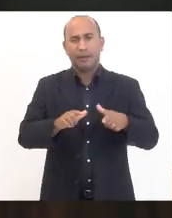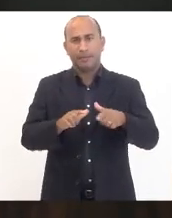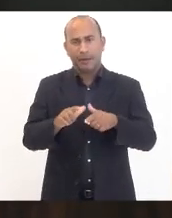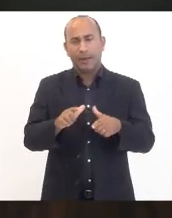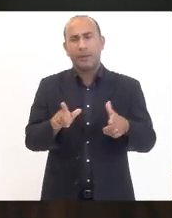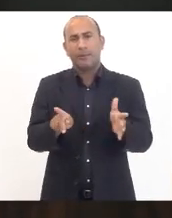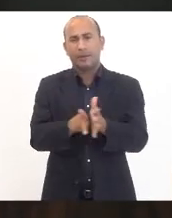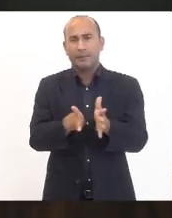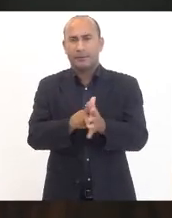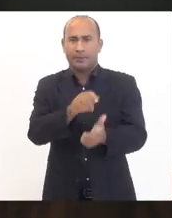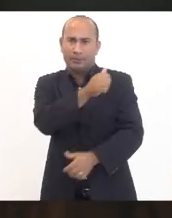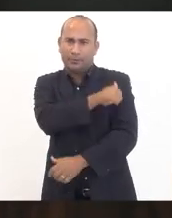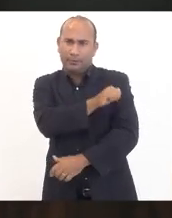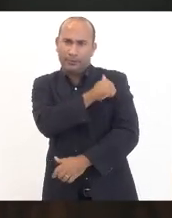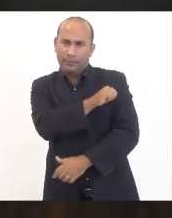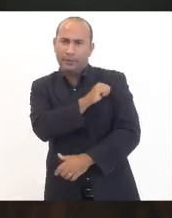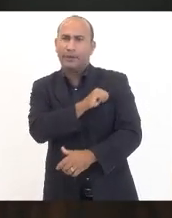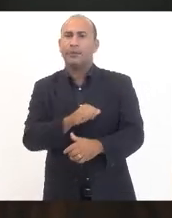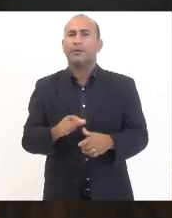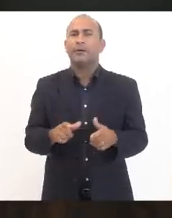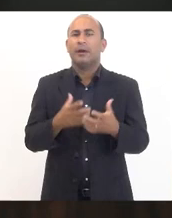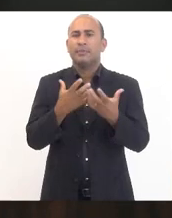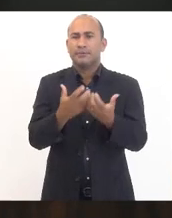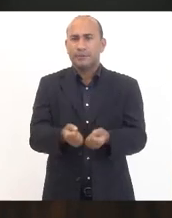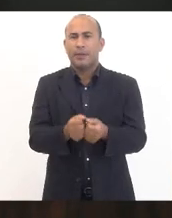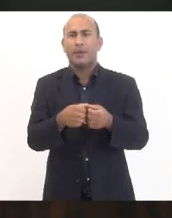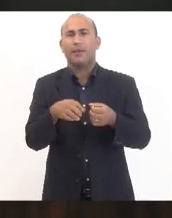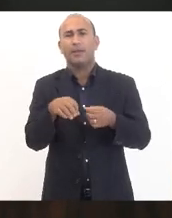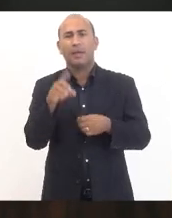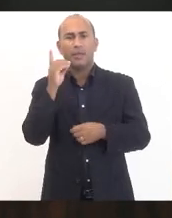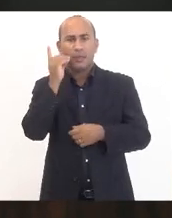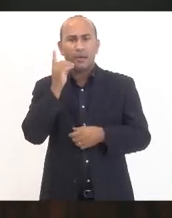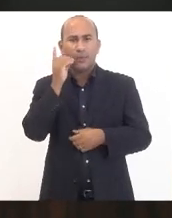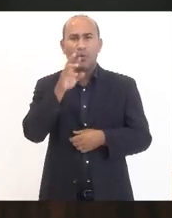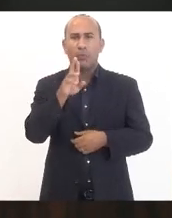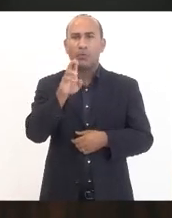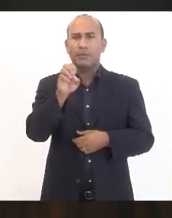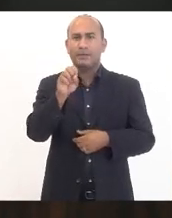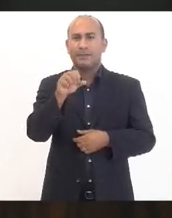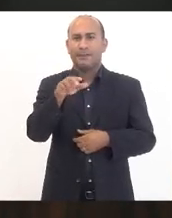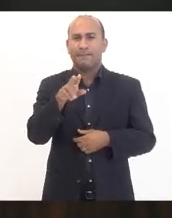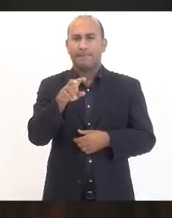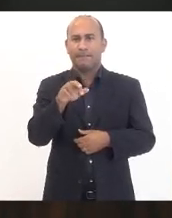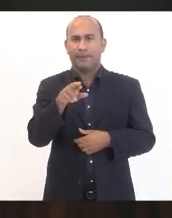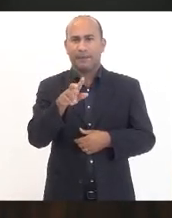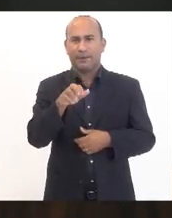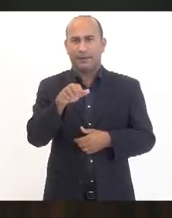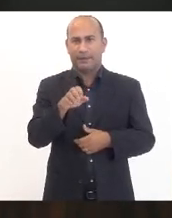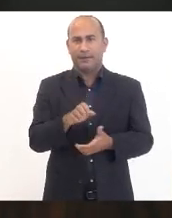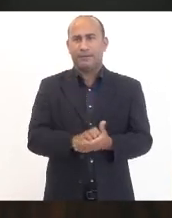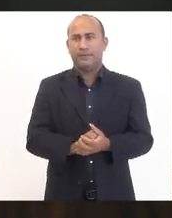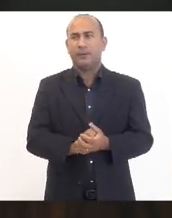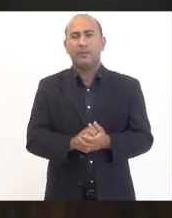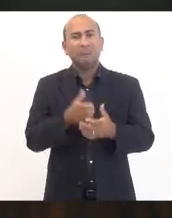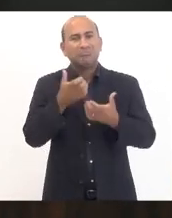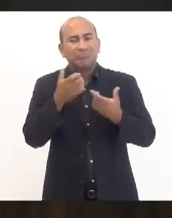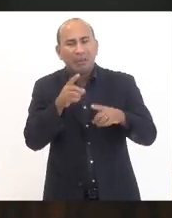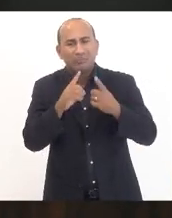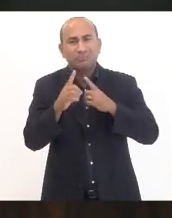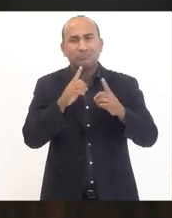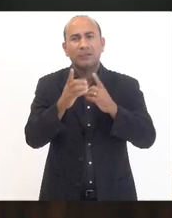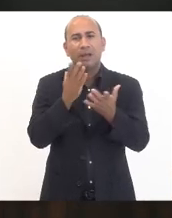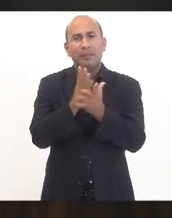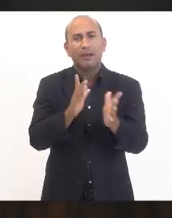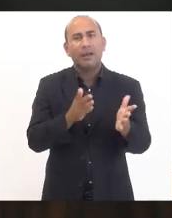Participa da Comissão de Normas Internas e Proporções Externas, favorável, relator deputado Rosenberg Reis. Em discussão, não havendo quem queira discutir, encerrada a discussão,